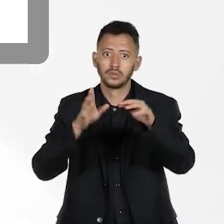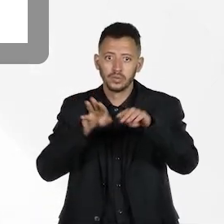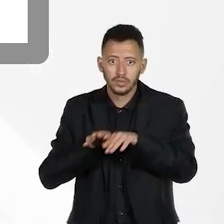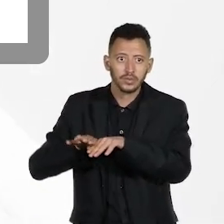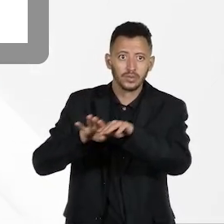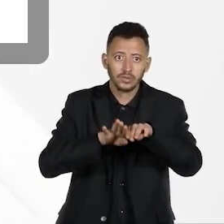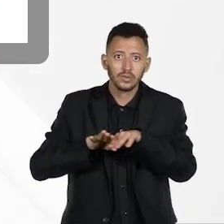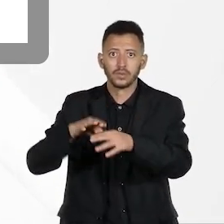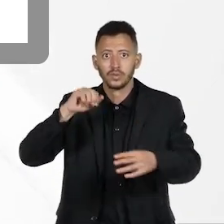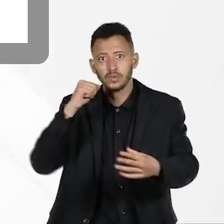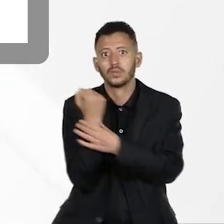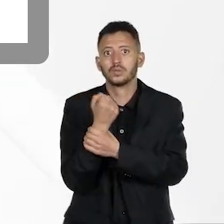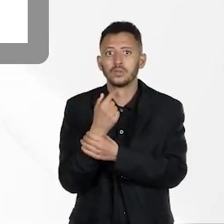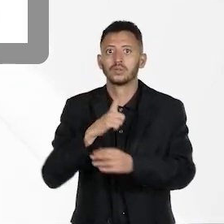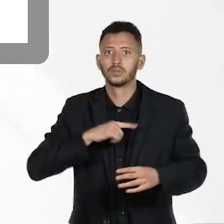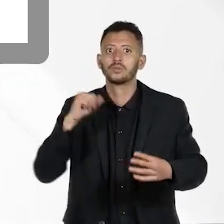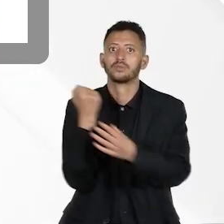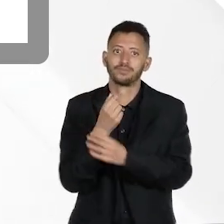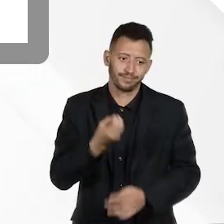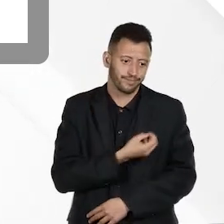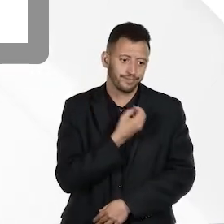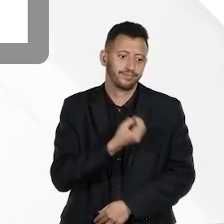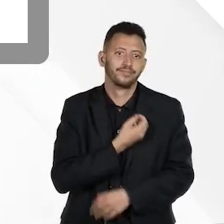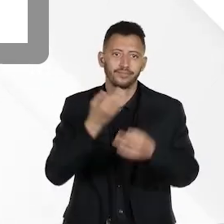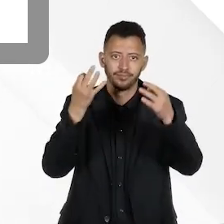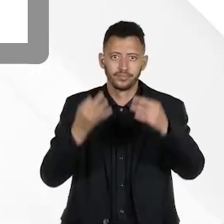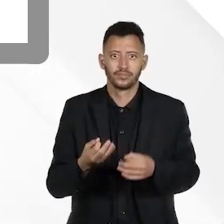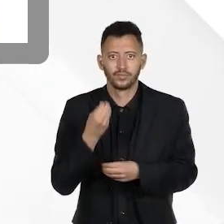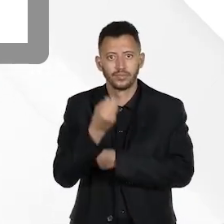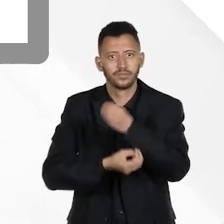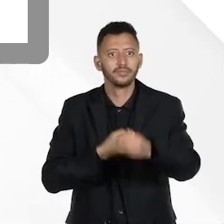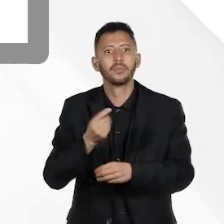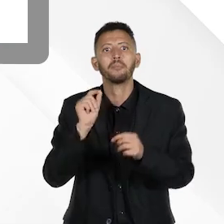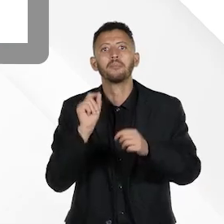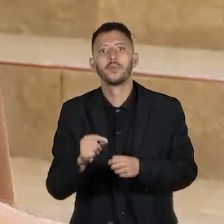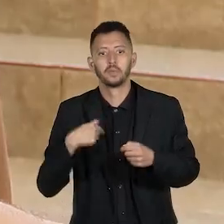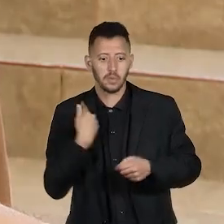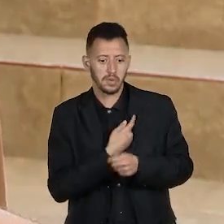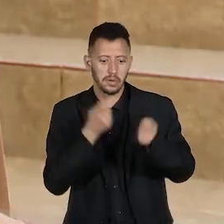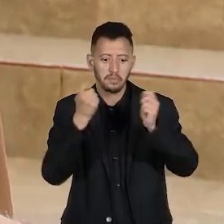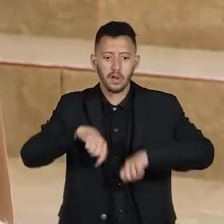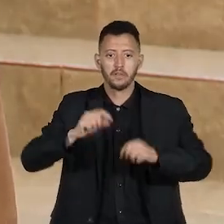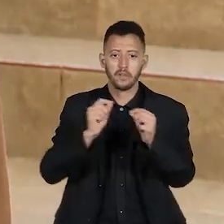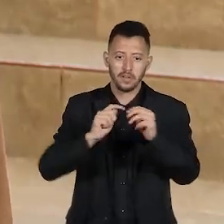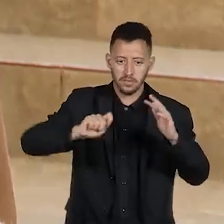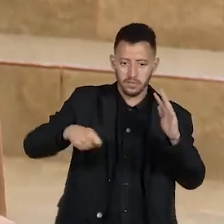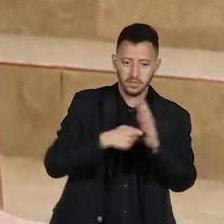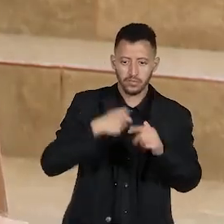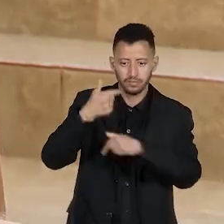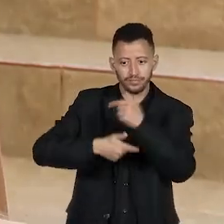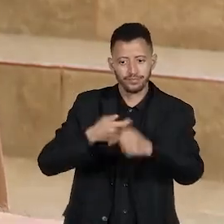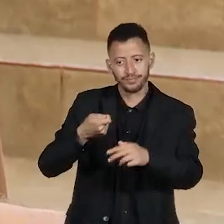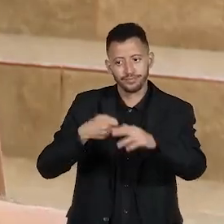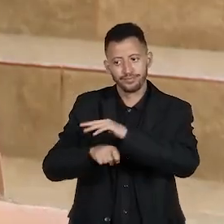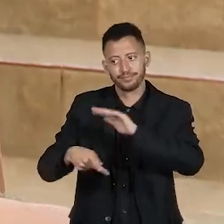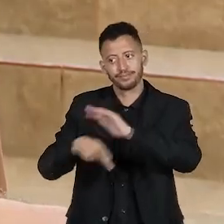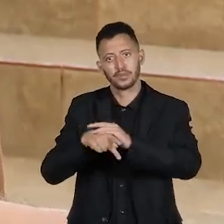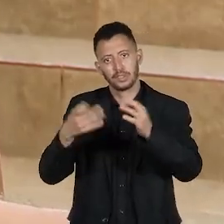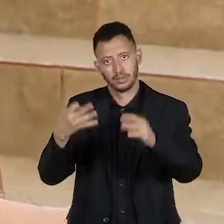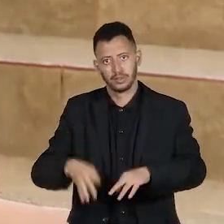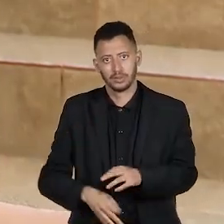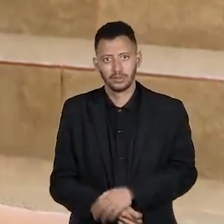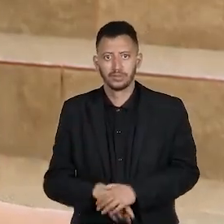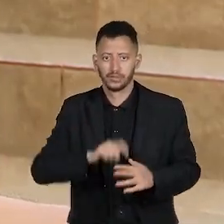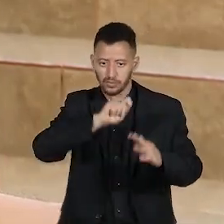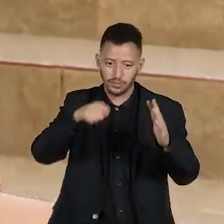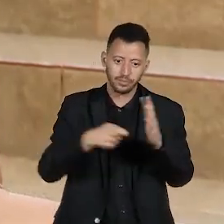de liberdade, equidade e segurança e garante uma vida digna. Como e para quem eu posso denunciar um trabalho